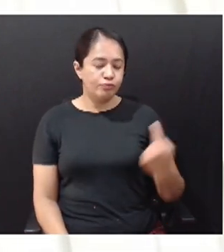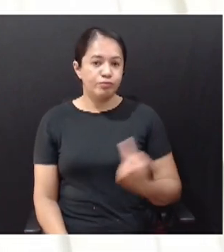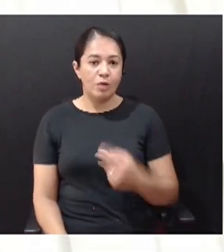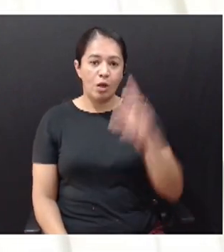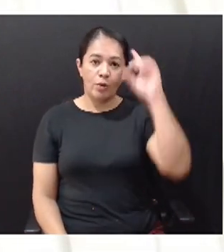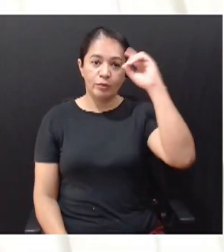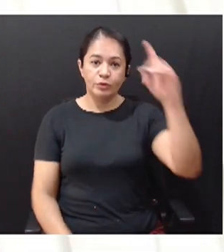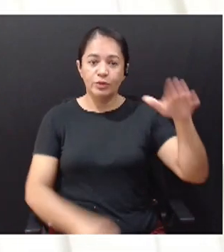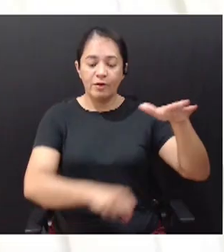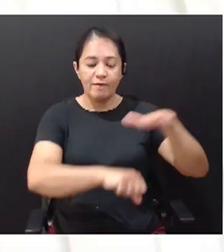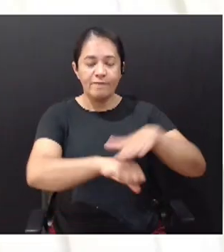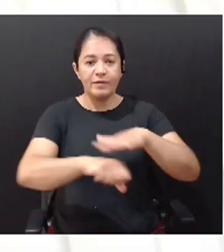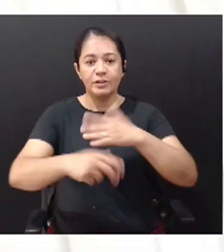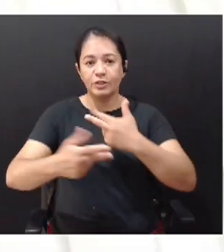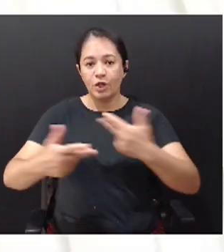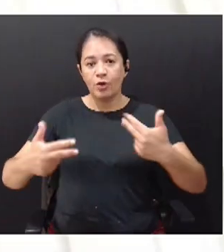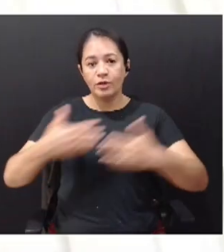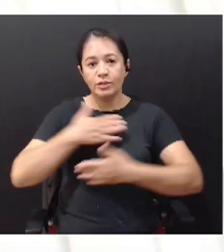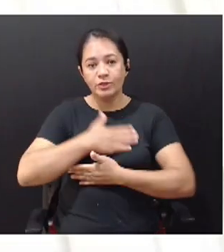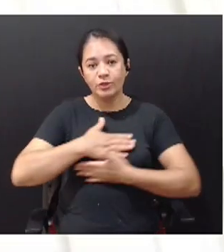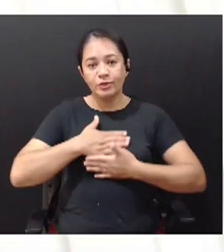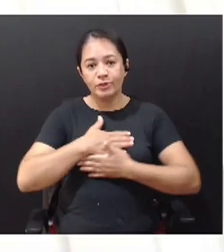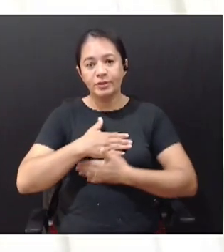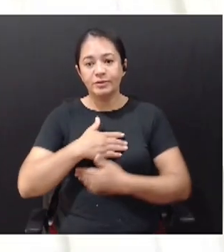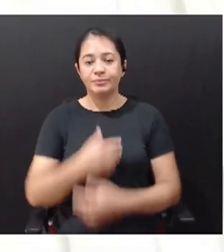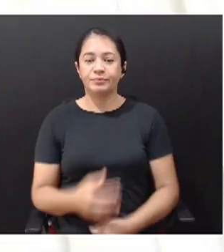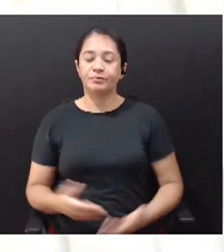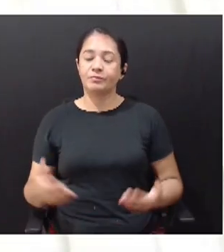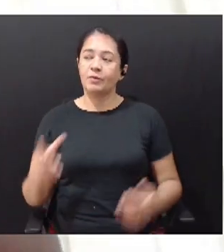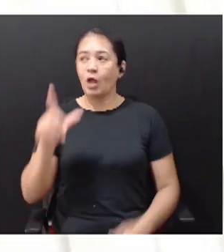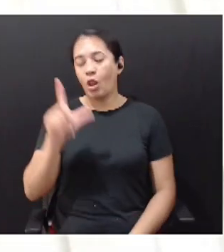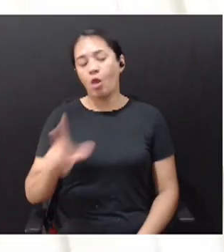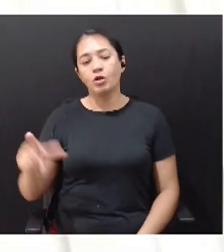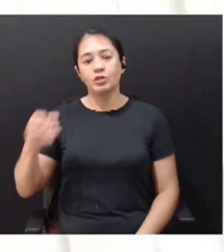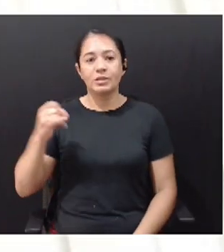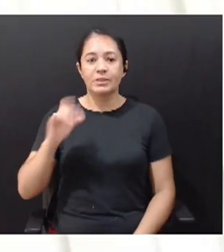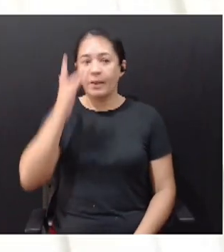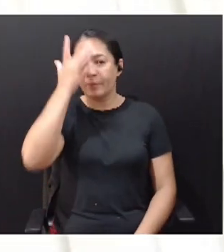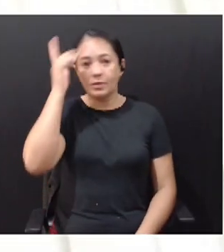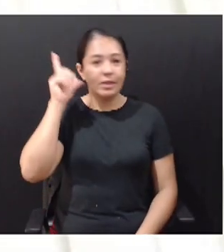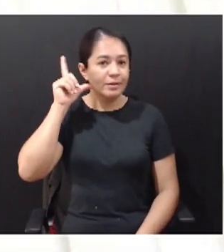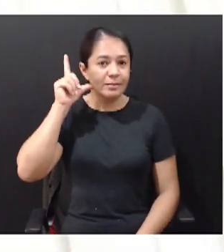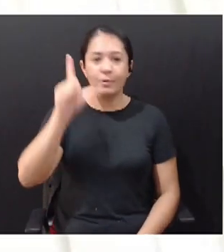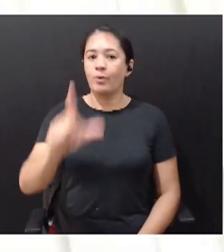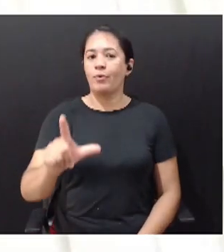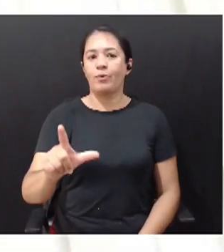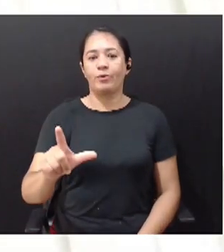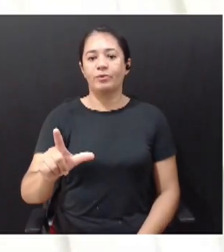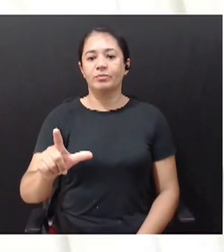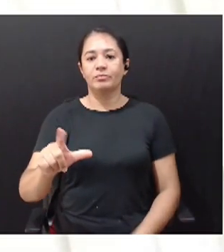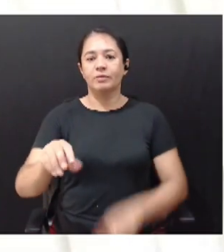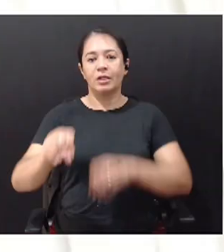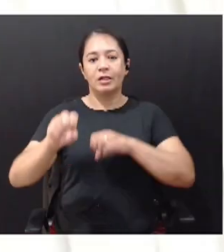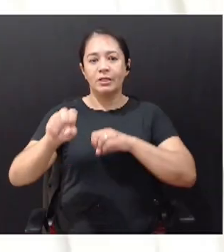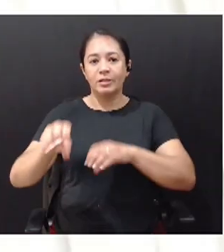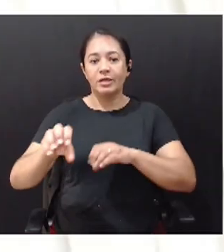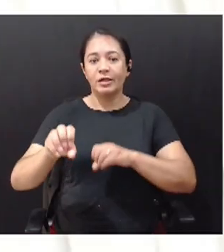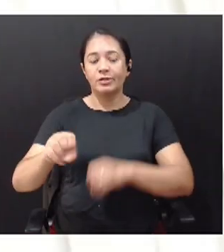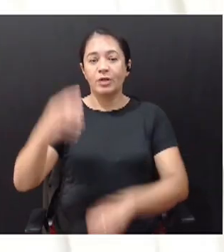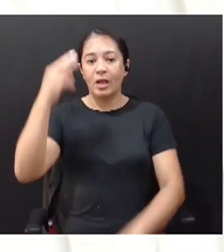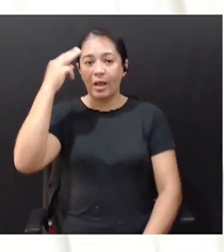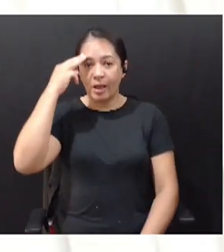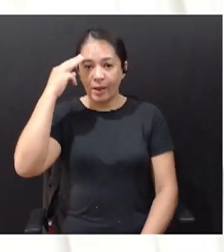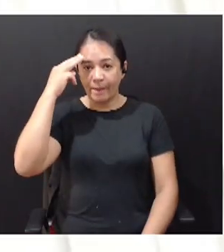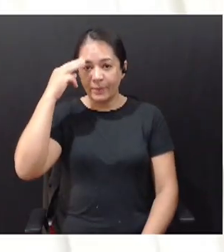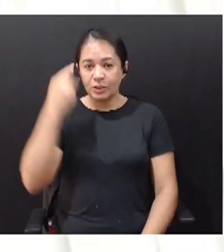sejam prazerosas para mim. Agora, lógico, se a pessoa não conseguir reeducar essa mente sozinha, tem